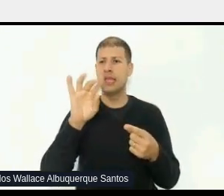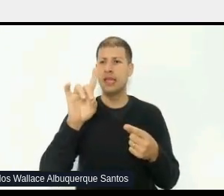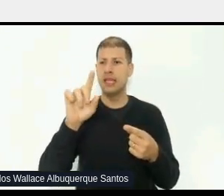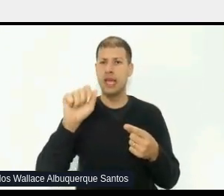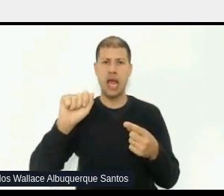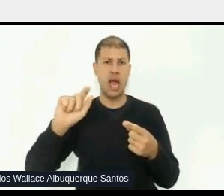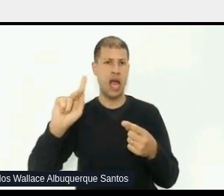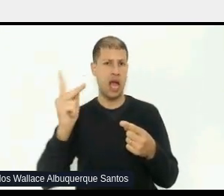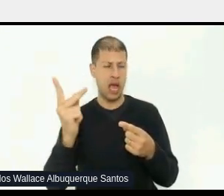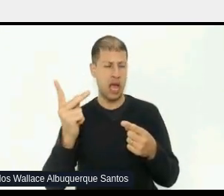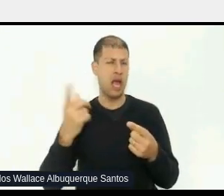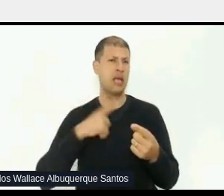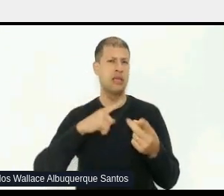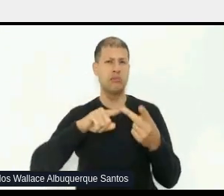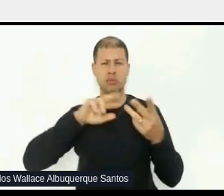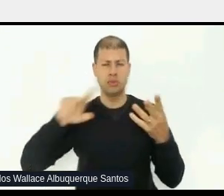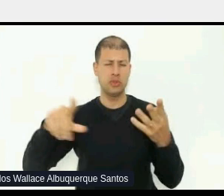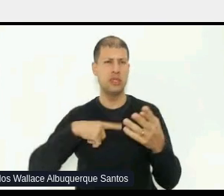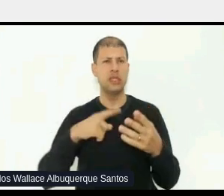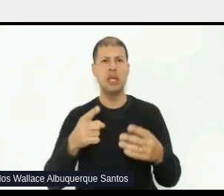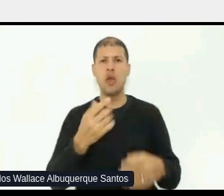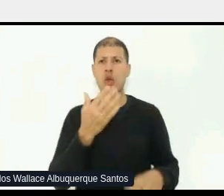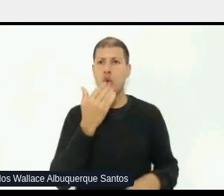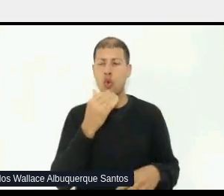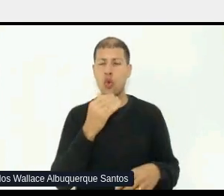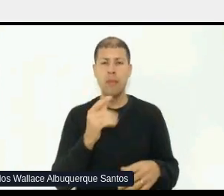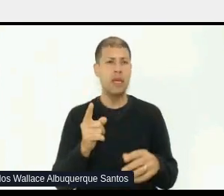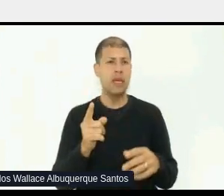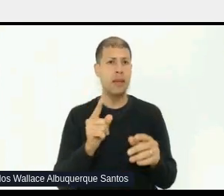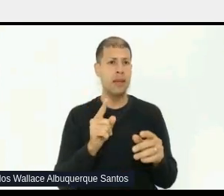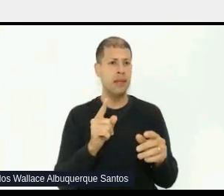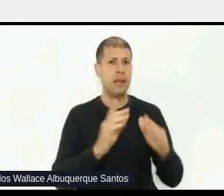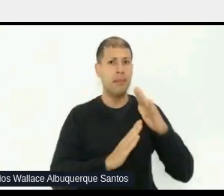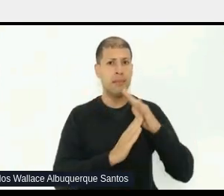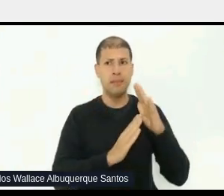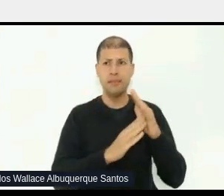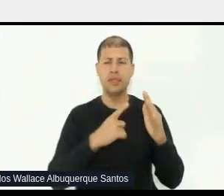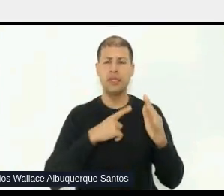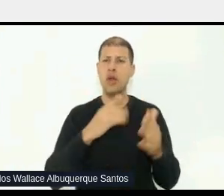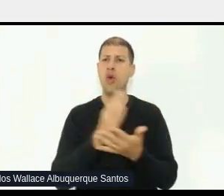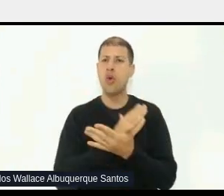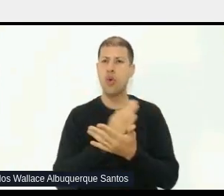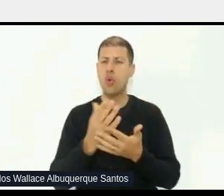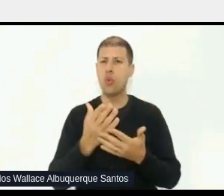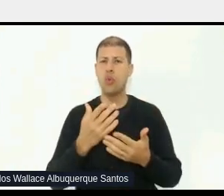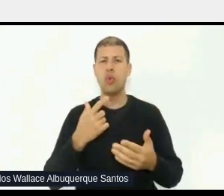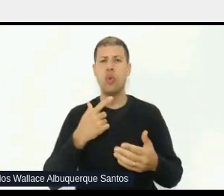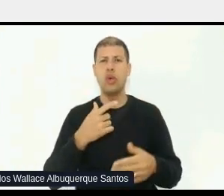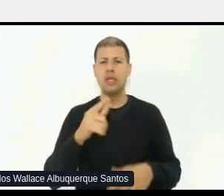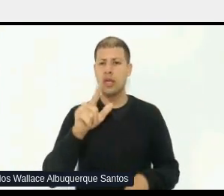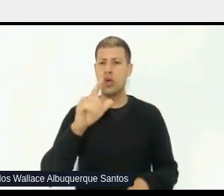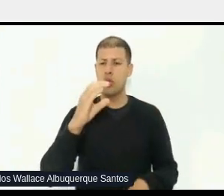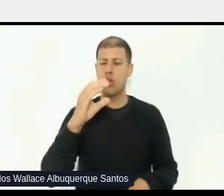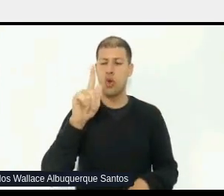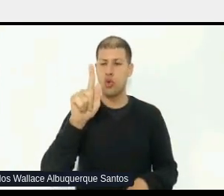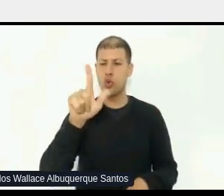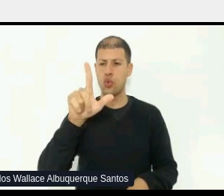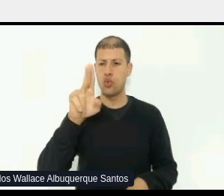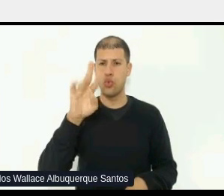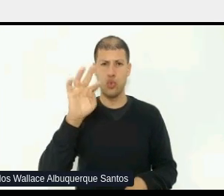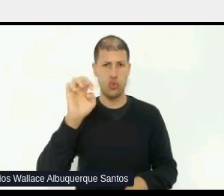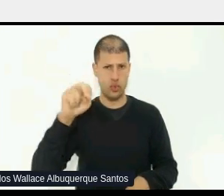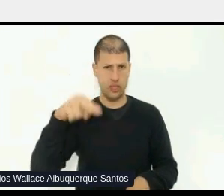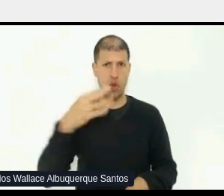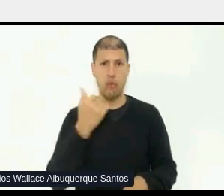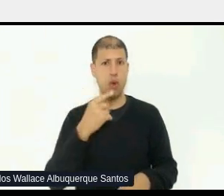Questões de restrições alimentares, tem pessoas que são vegetarianas, tem pessoas que são resistentes a glúten, pessoas que são celíacas, né? Existe acessibilidade